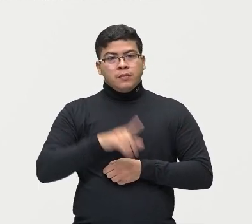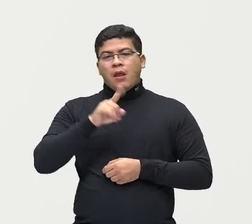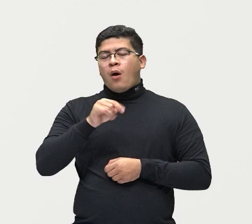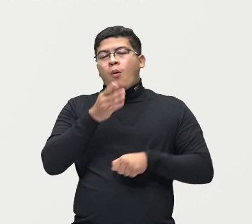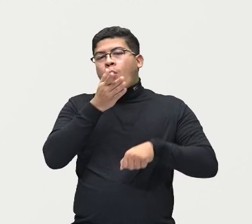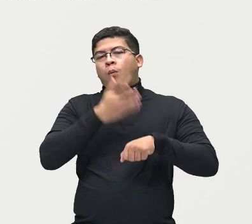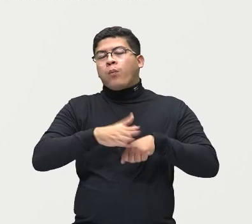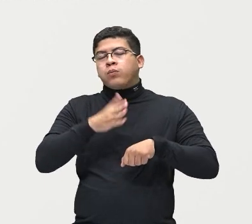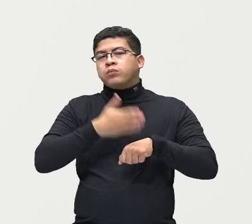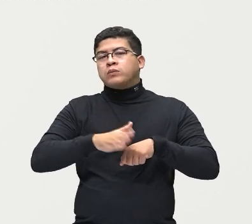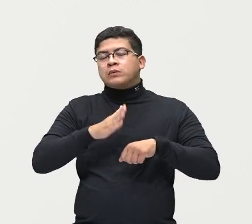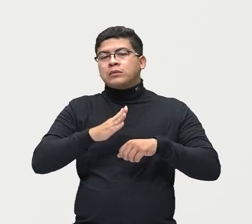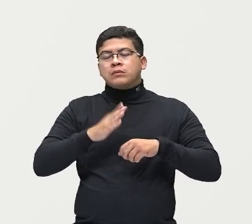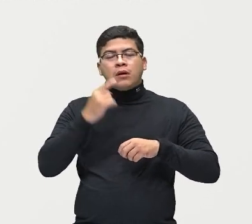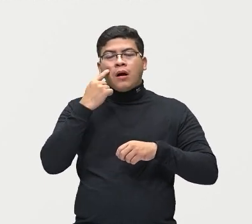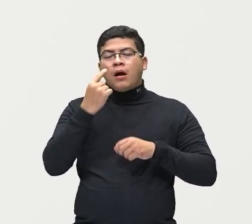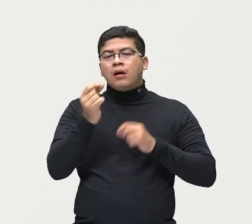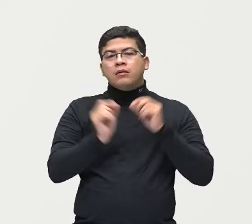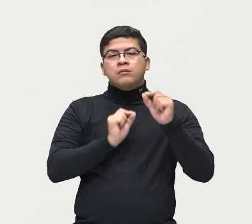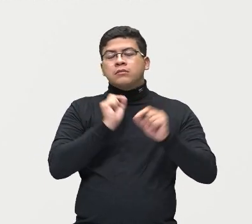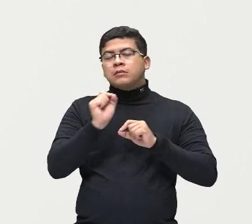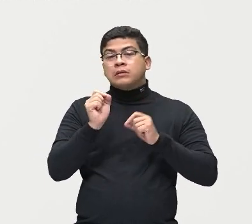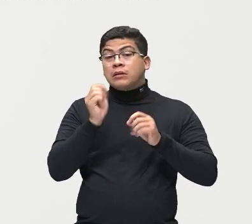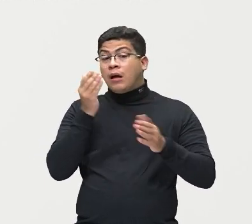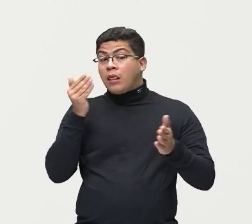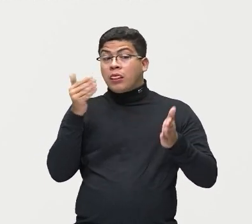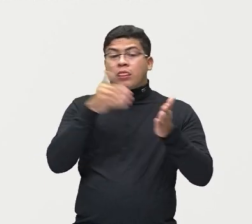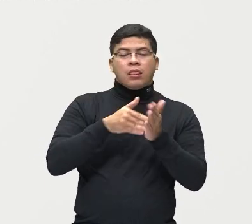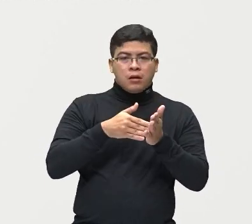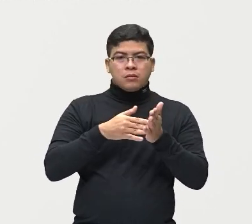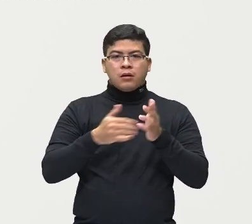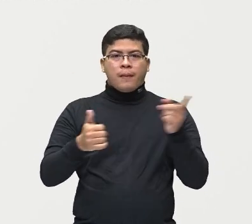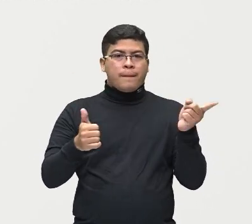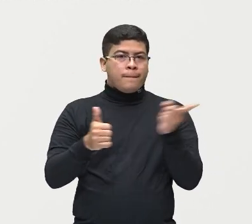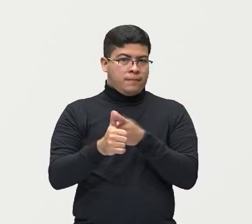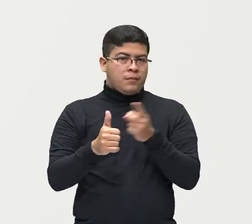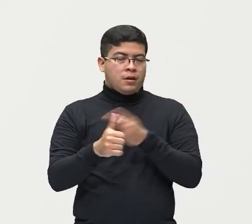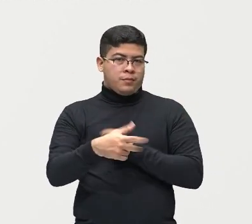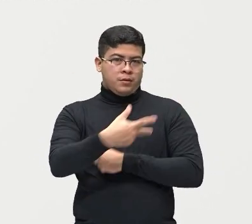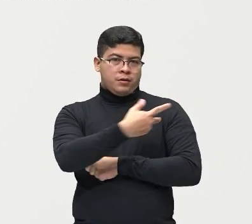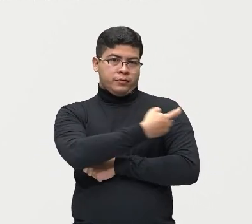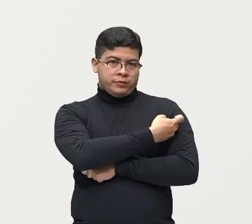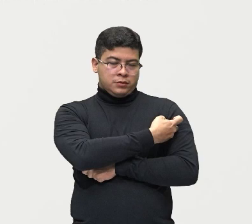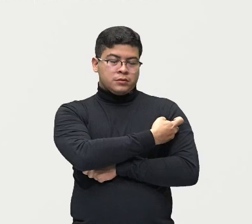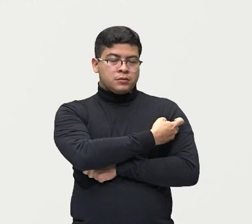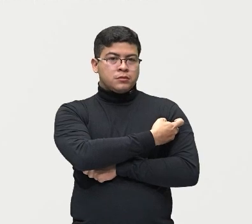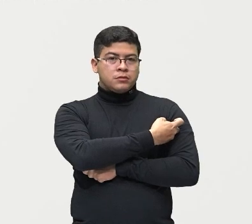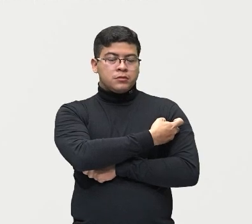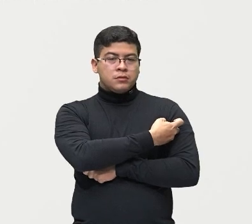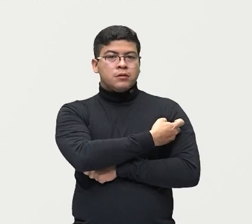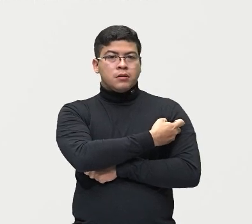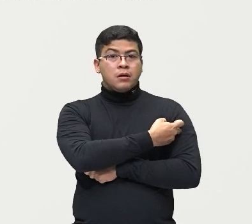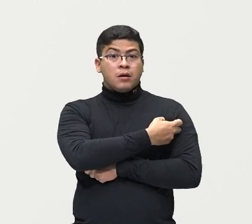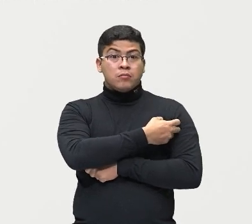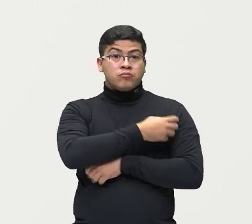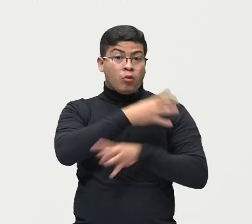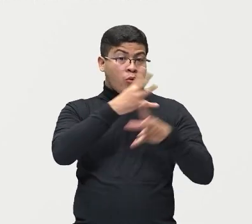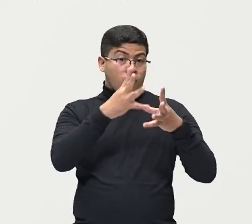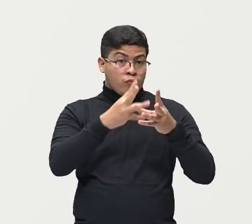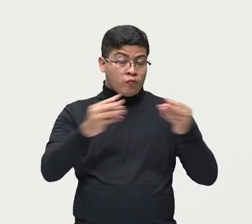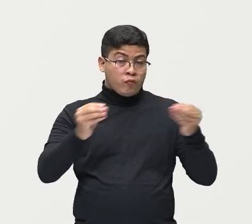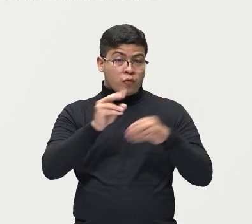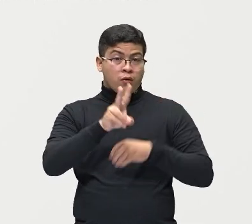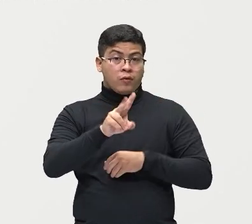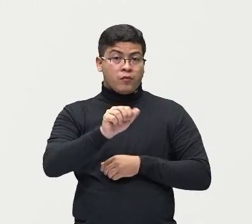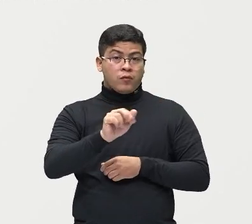teste realizado para conseguir chegar na primeira vacina que está relacionado aí com a cura da varíola.